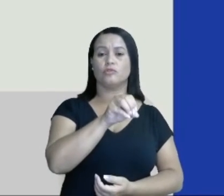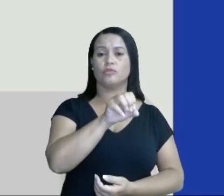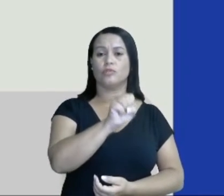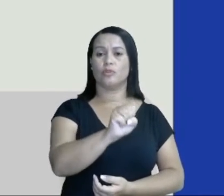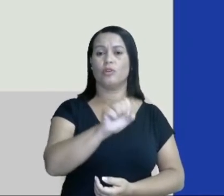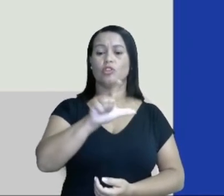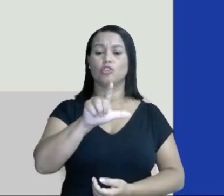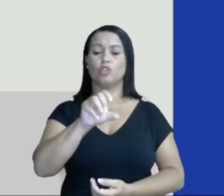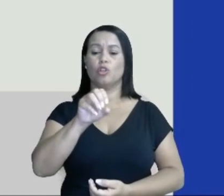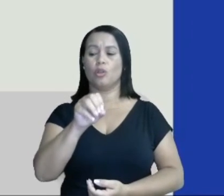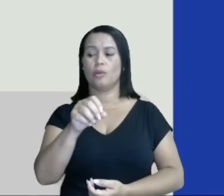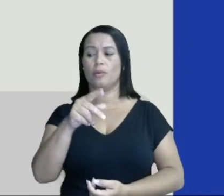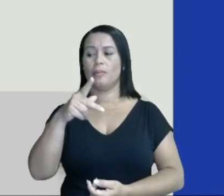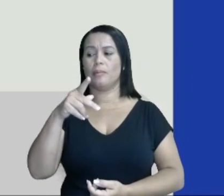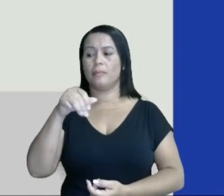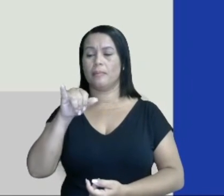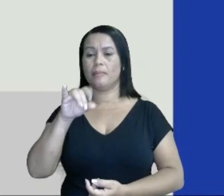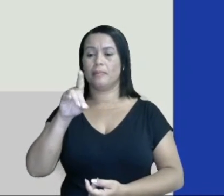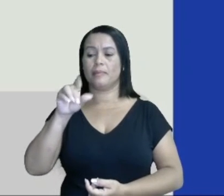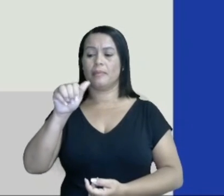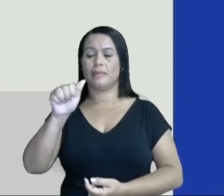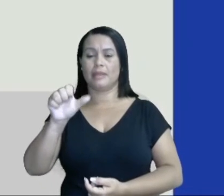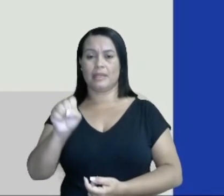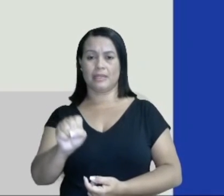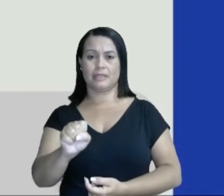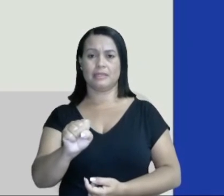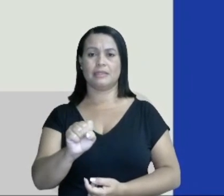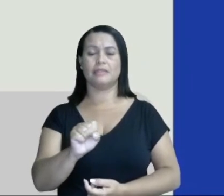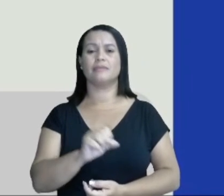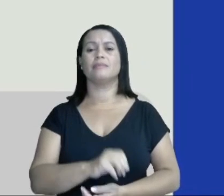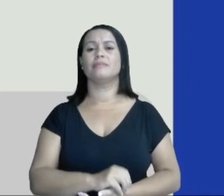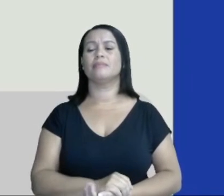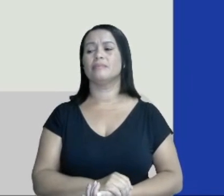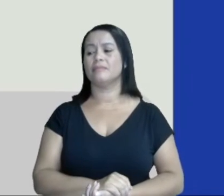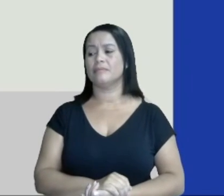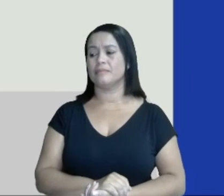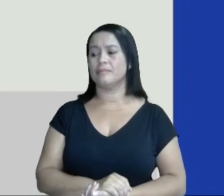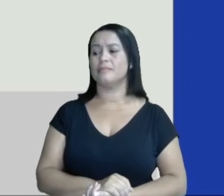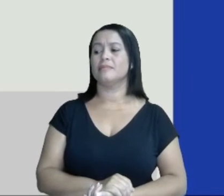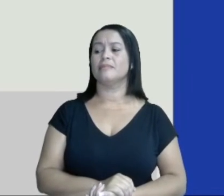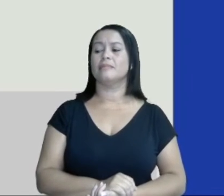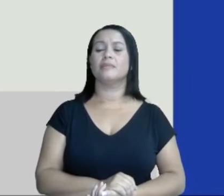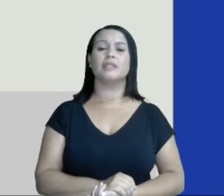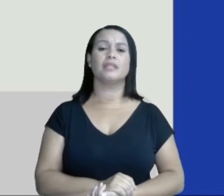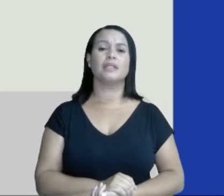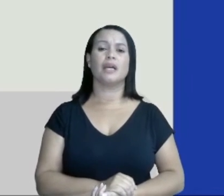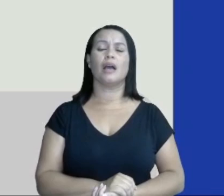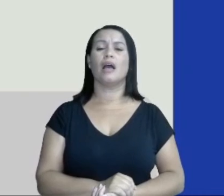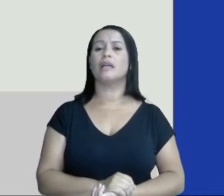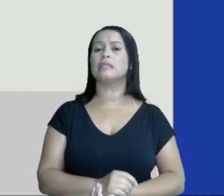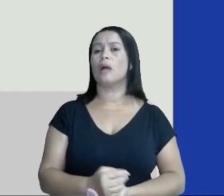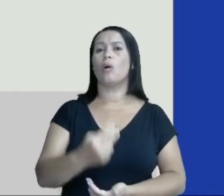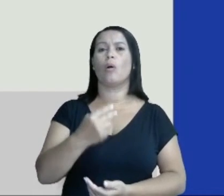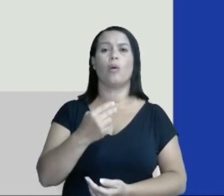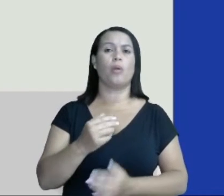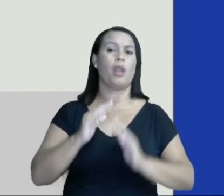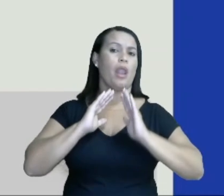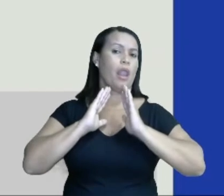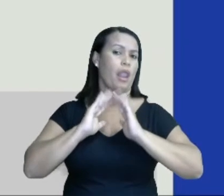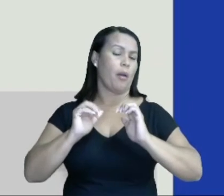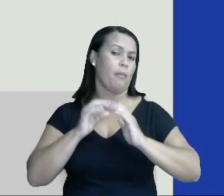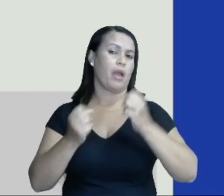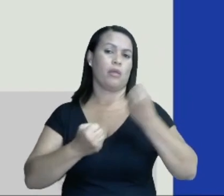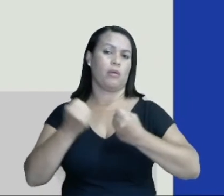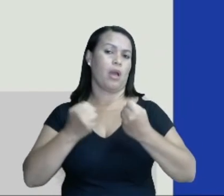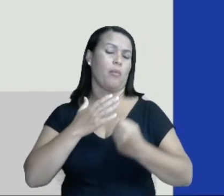lopidas, o carro. Então, assim que nos lopidas, não peça para a gente o carro que a